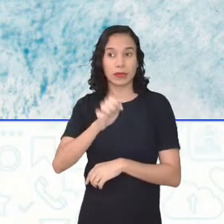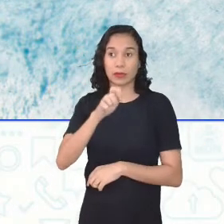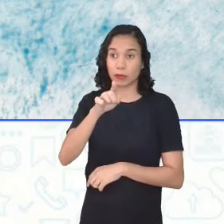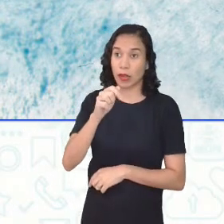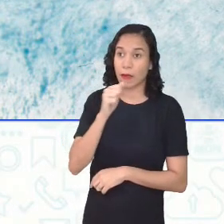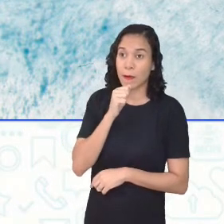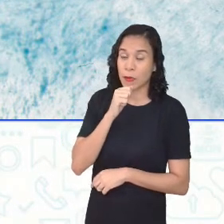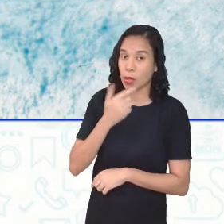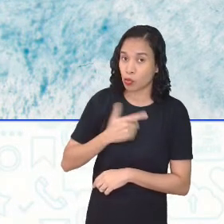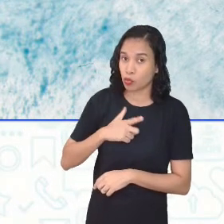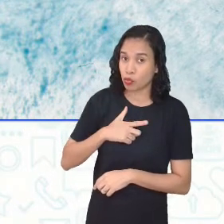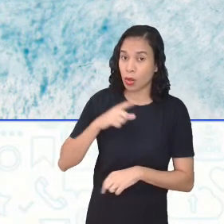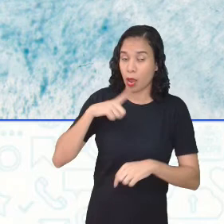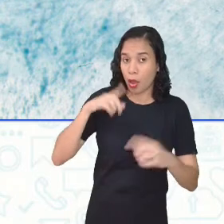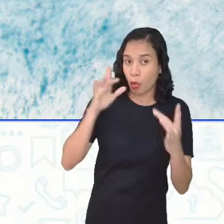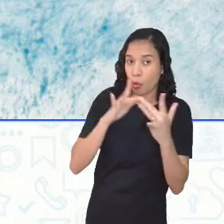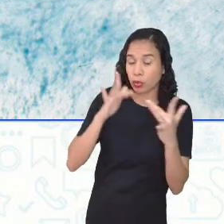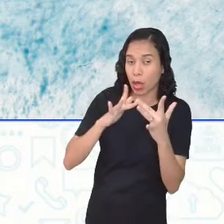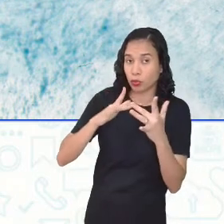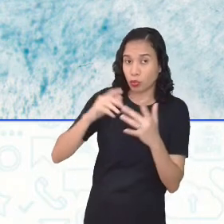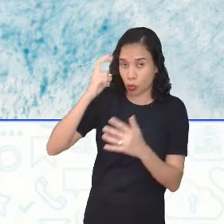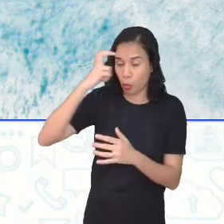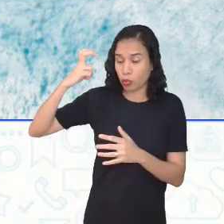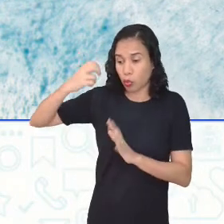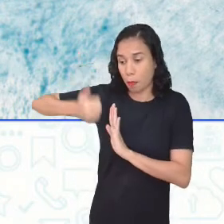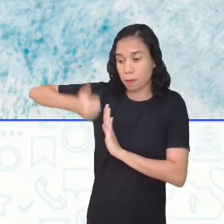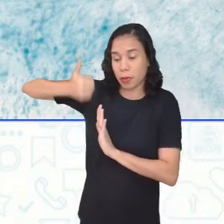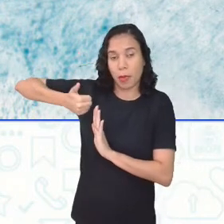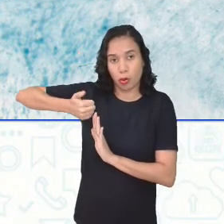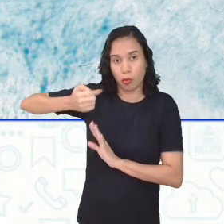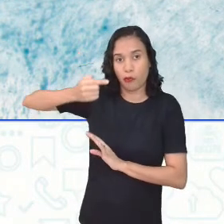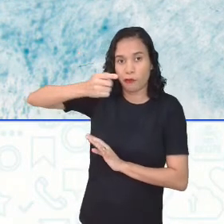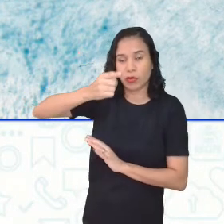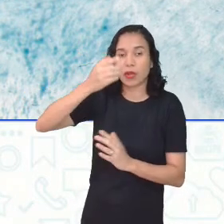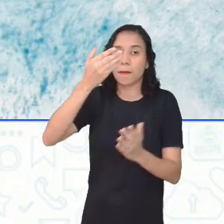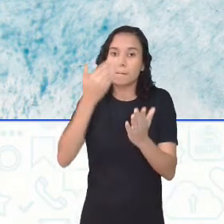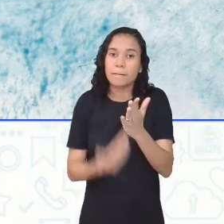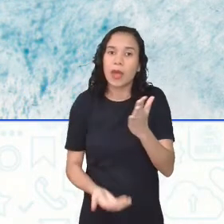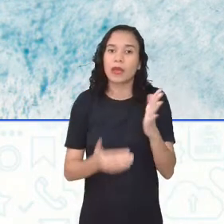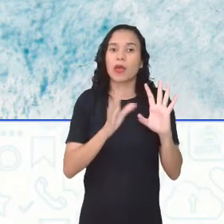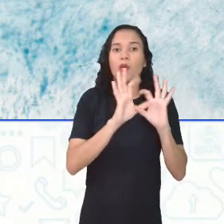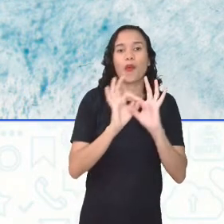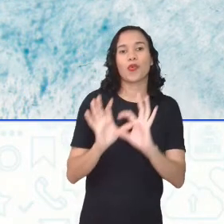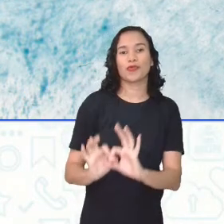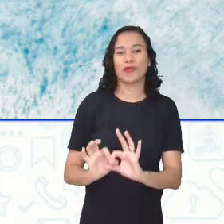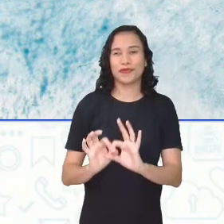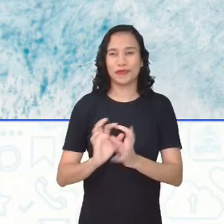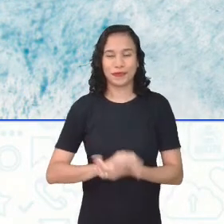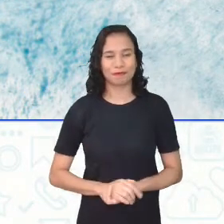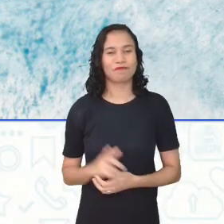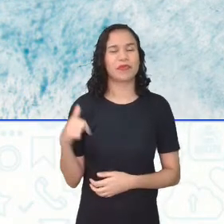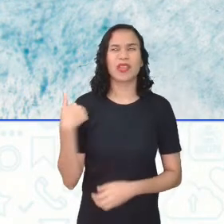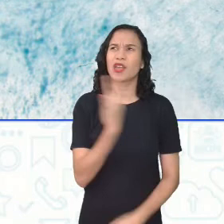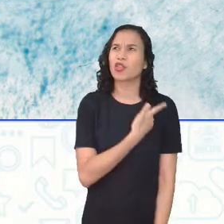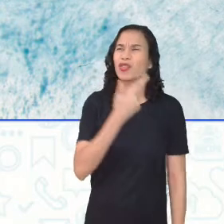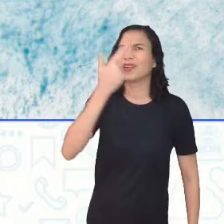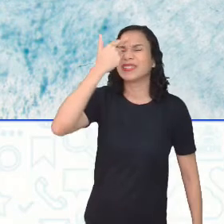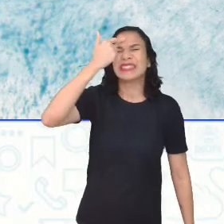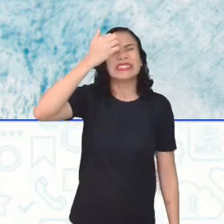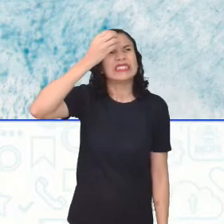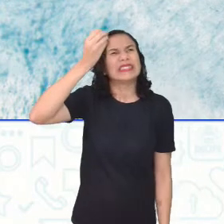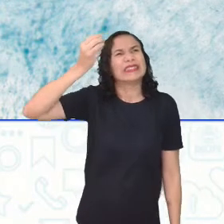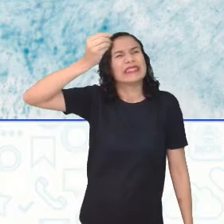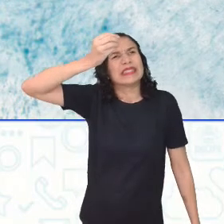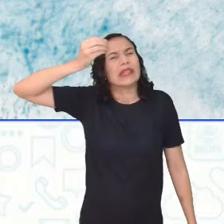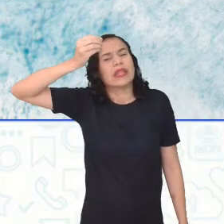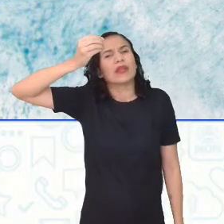tenha contato com o produto cultural original, muito provavelmente você perderá a referência e a gente fica um pouquinho perdido